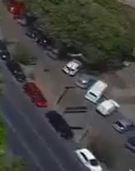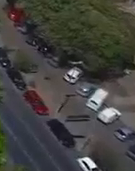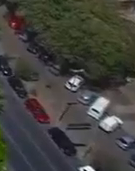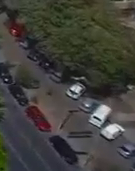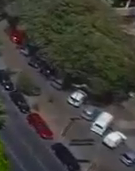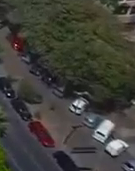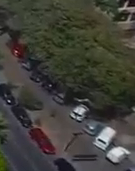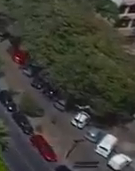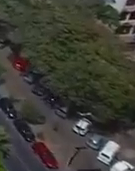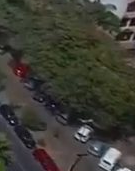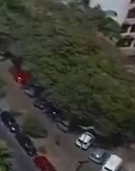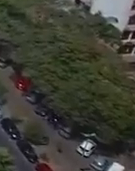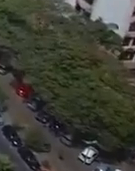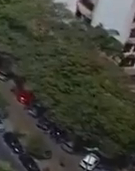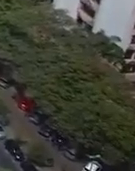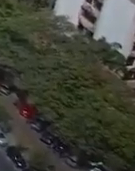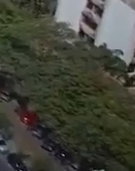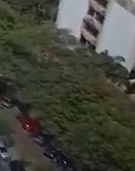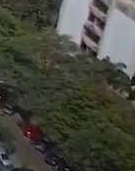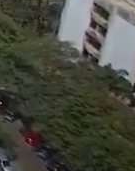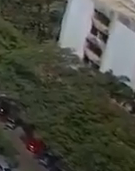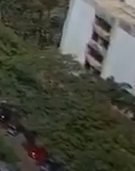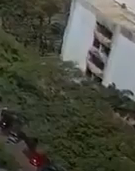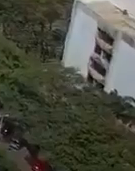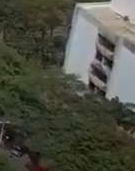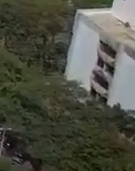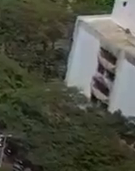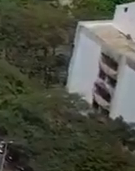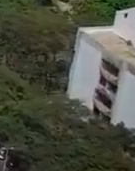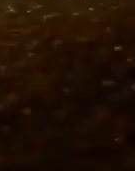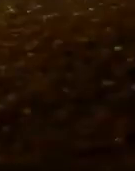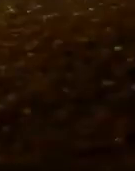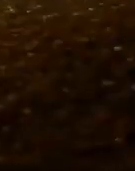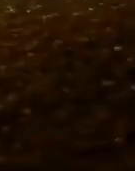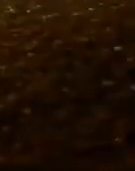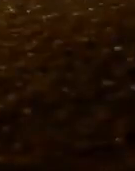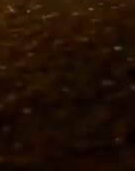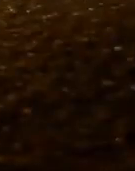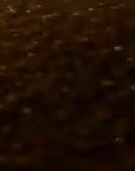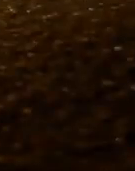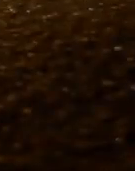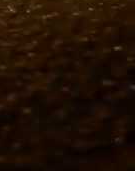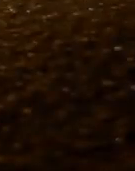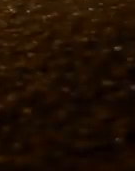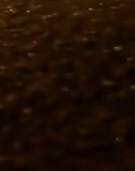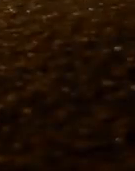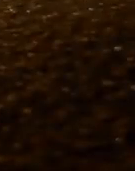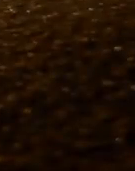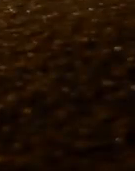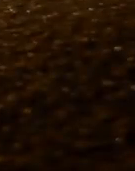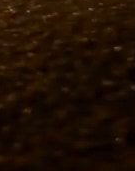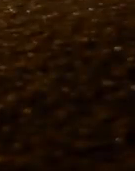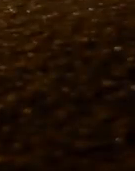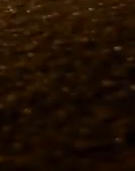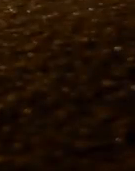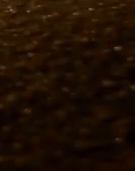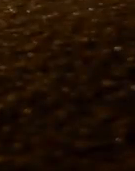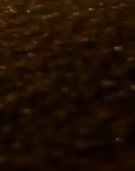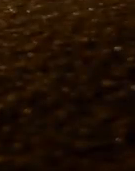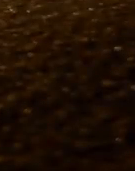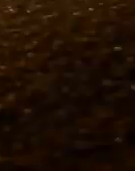e diga o verde louro desta flora, mas no futuro e glória do